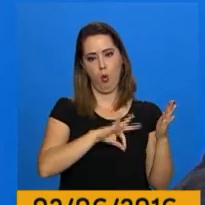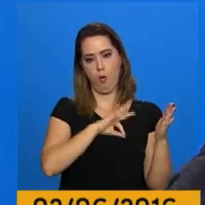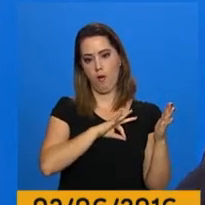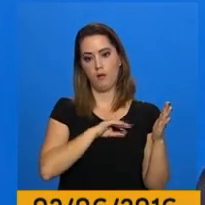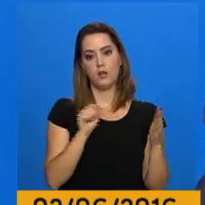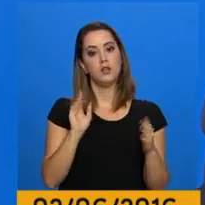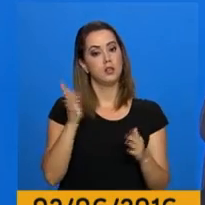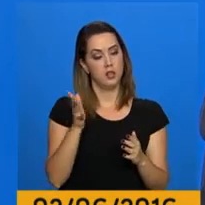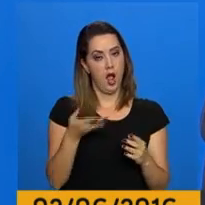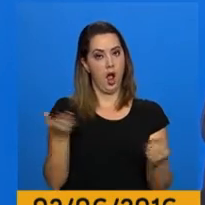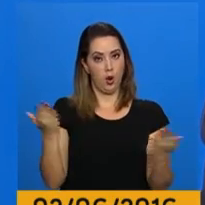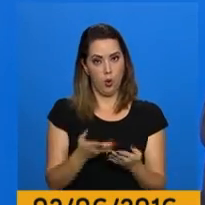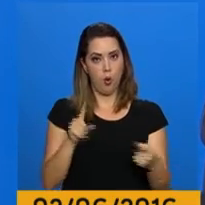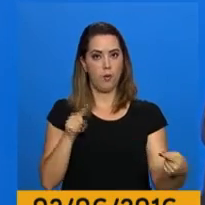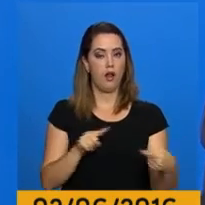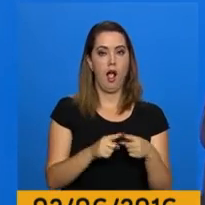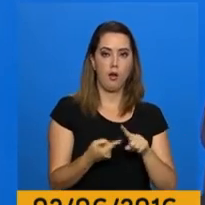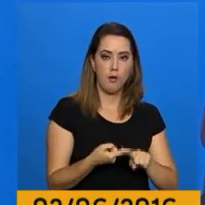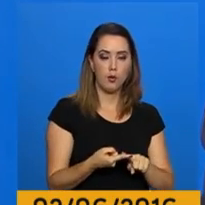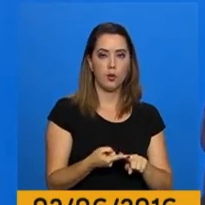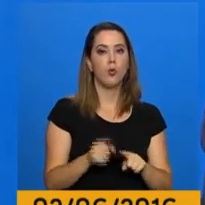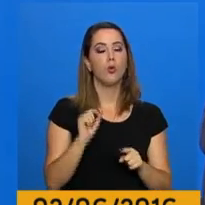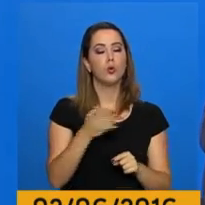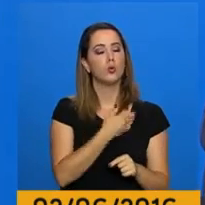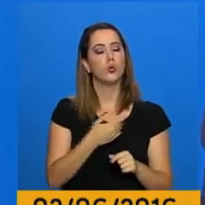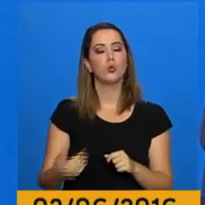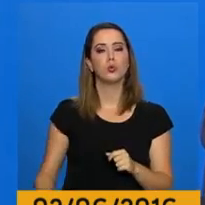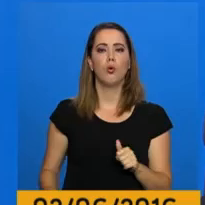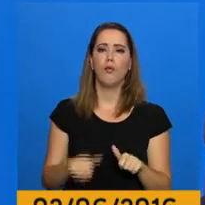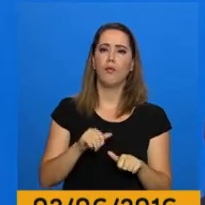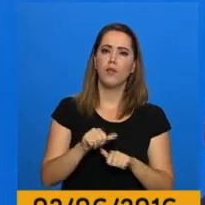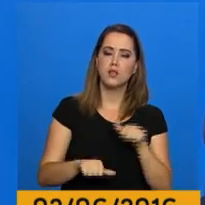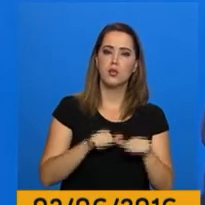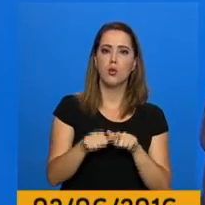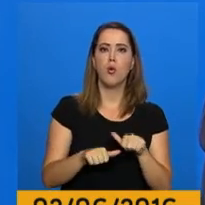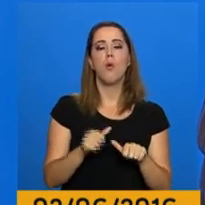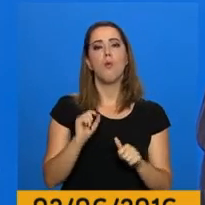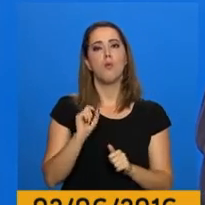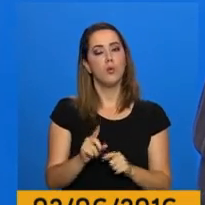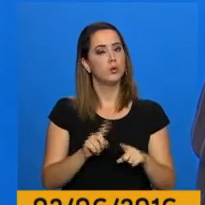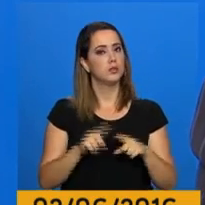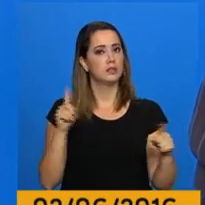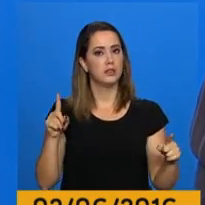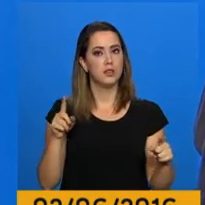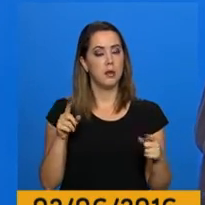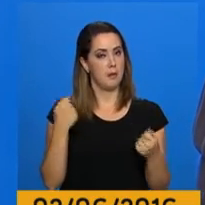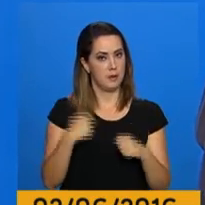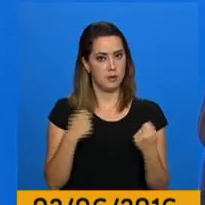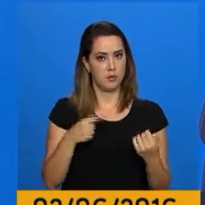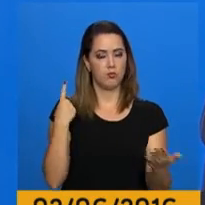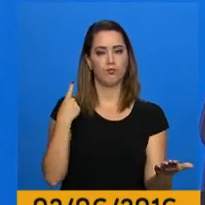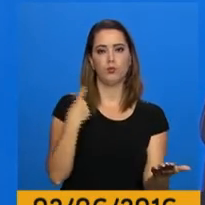foram feitos os acordos, por certo que o governo ele muda de titularidade, mas os compromissos do governo devem ser honrados